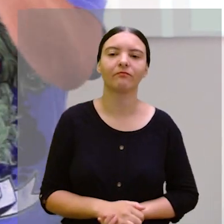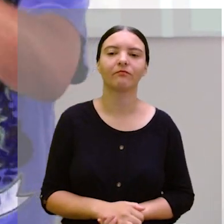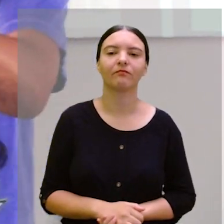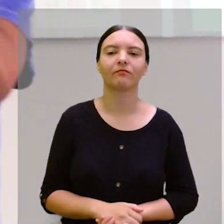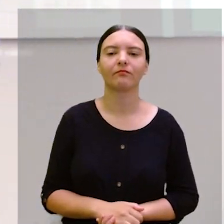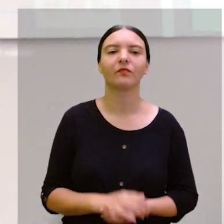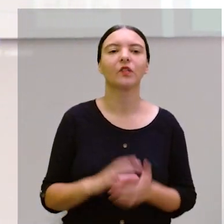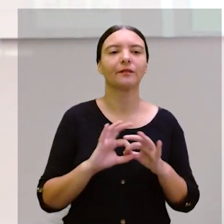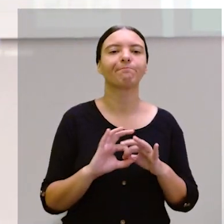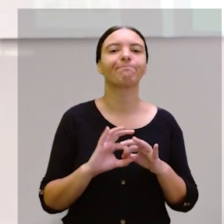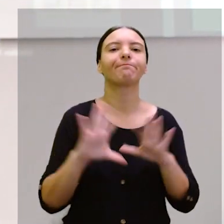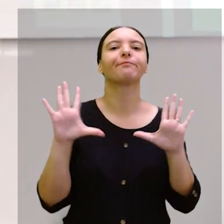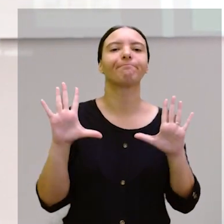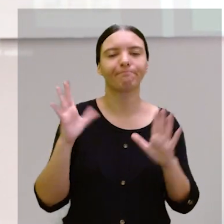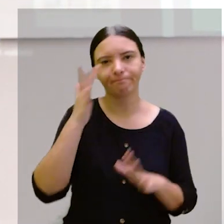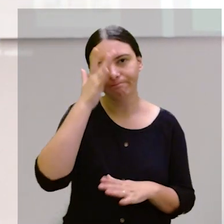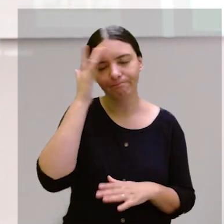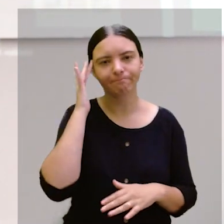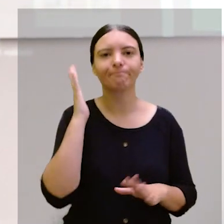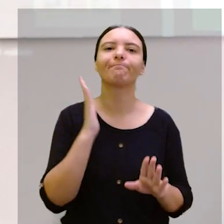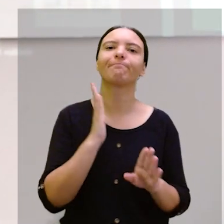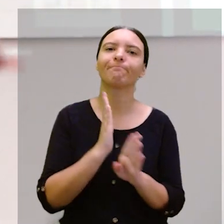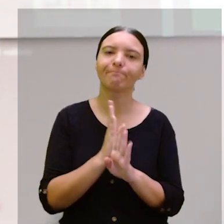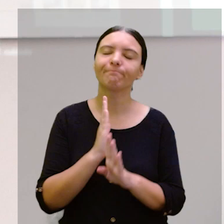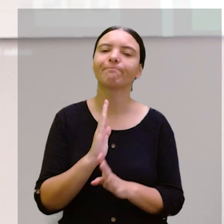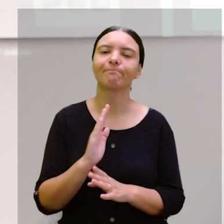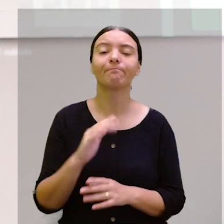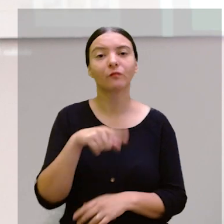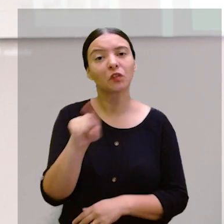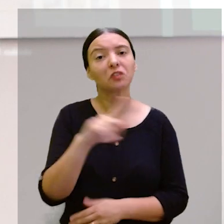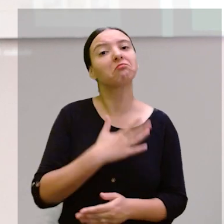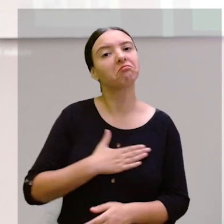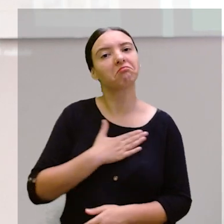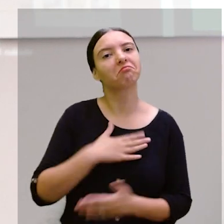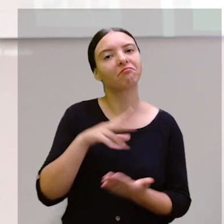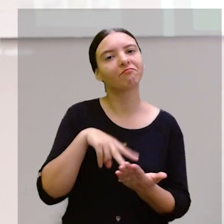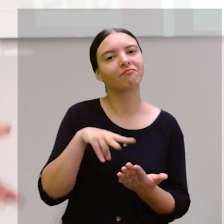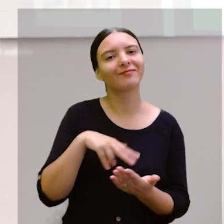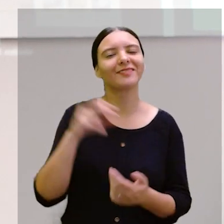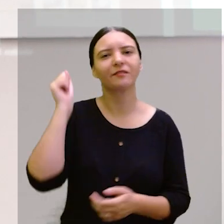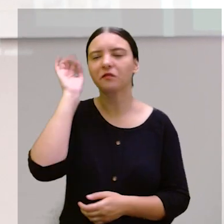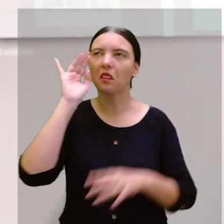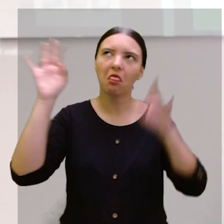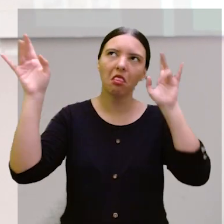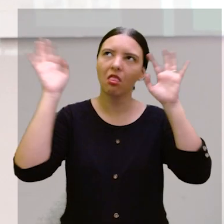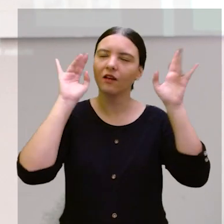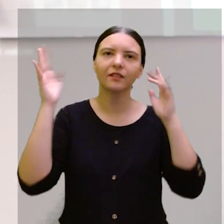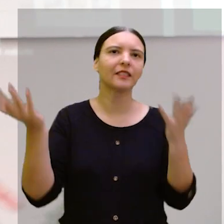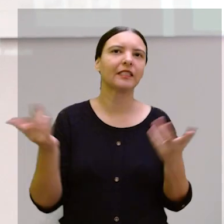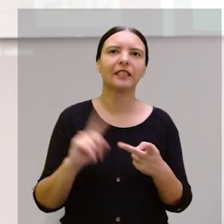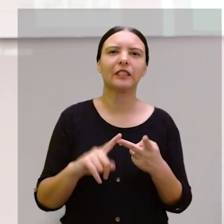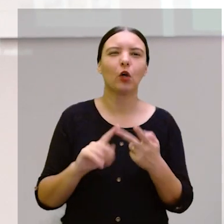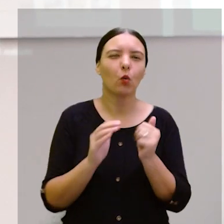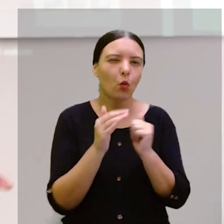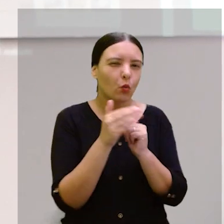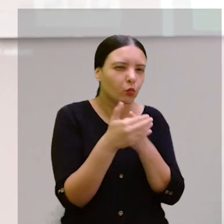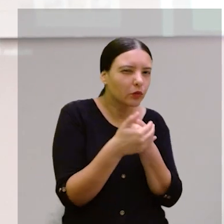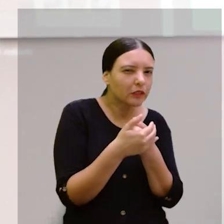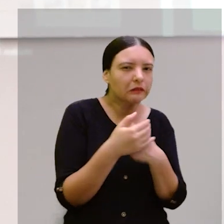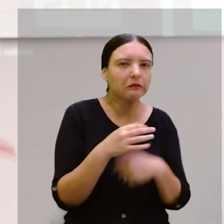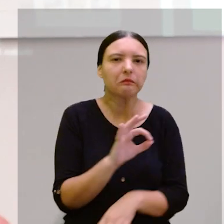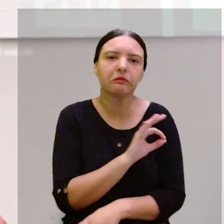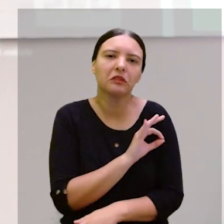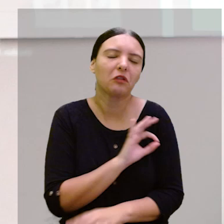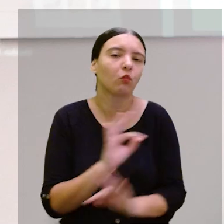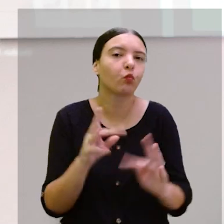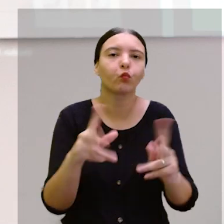Essa é a liberdade de cada leitor, descobrir o que você gosta de ler. Fantasia, suspense, policial,